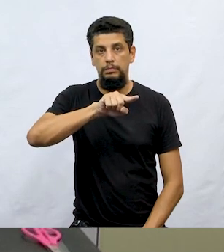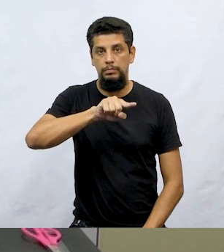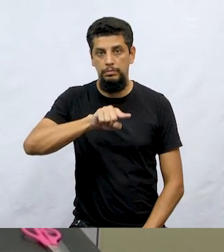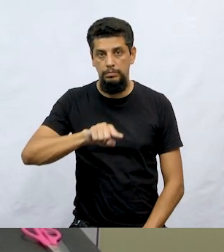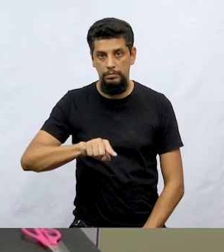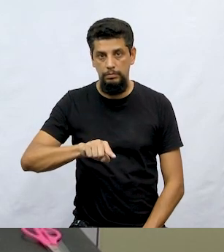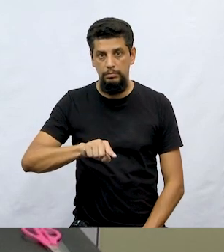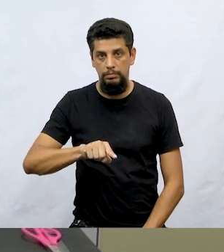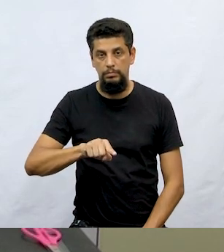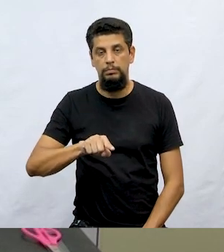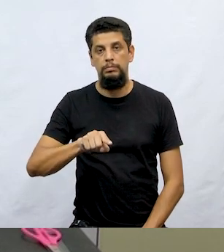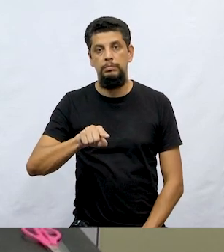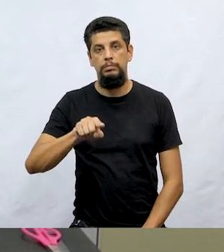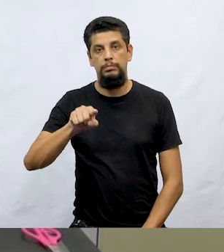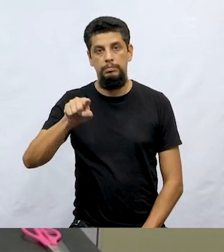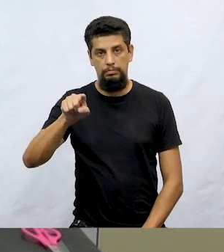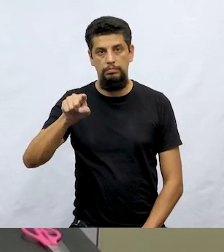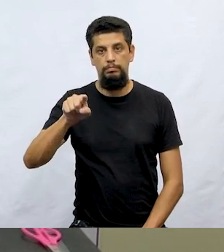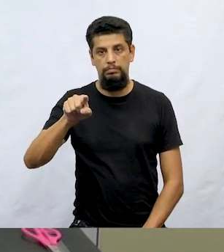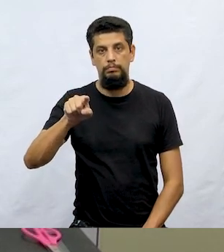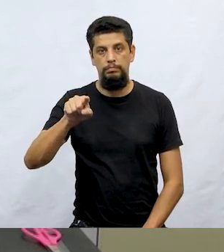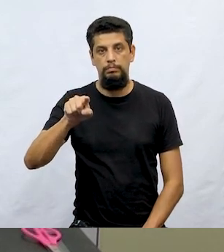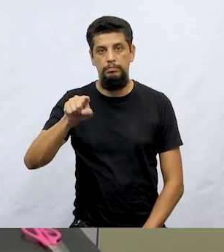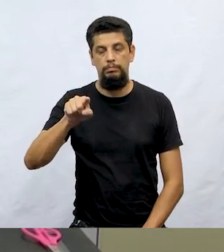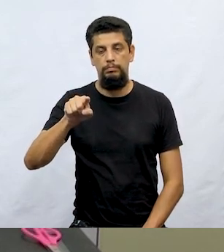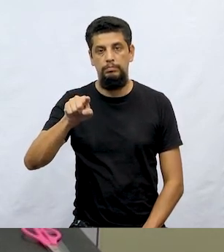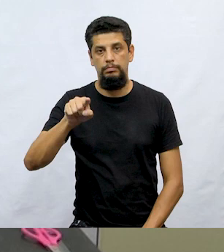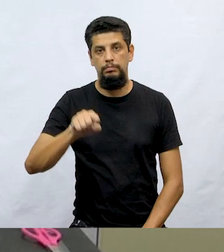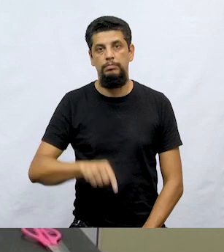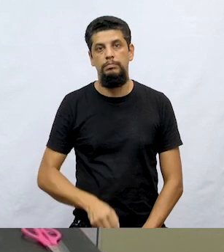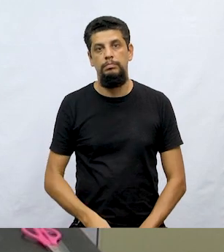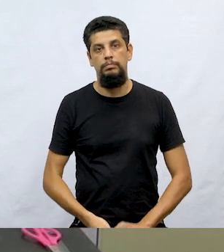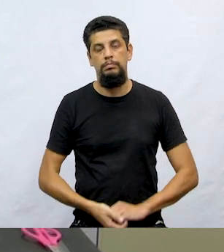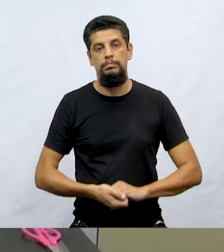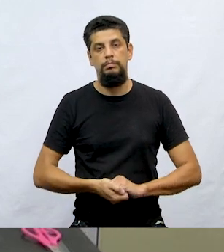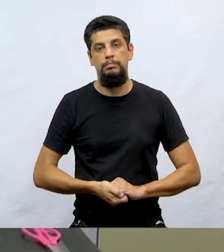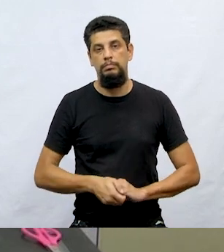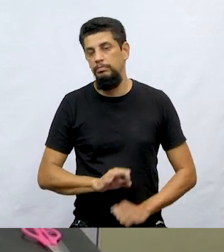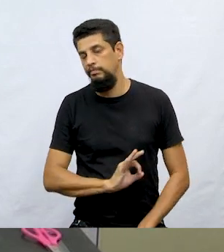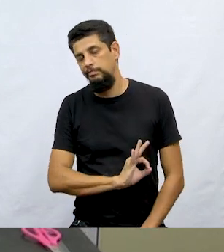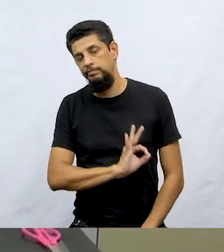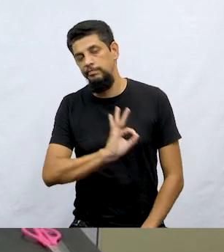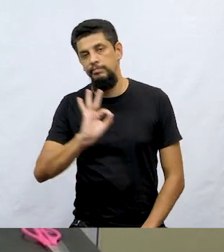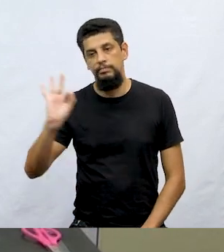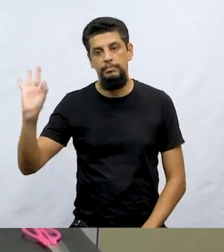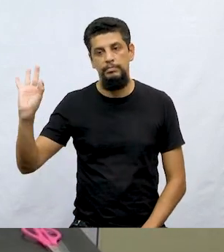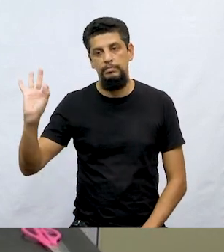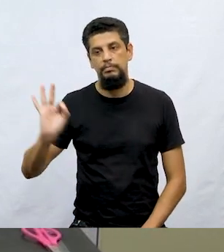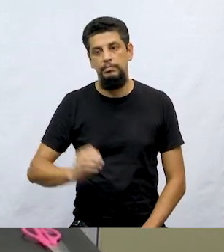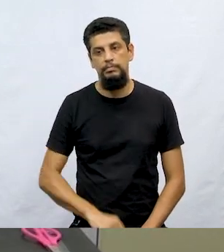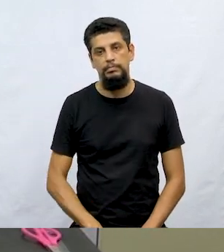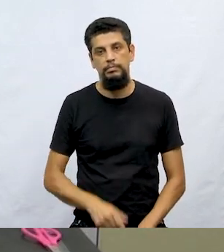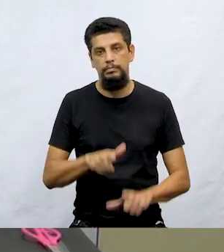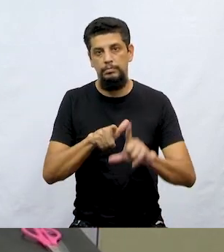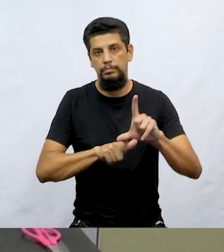Desce e sobe. Nem precisa soltar do lápis. Ah, muito bem. Muito bom. Olha